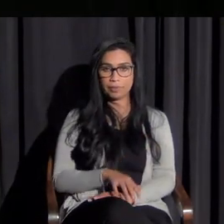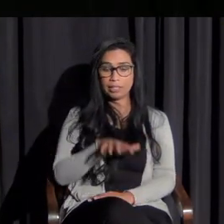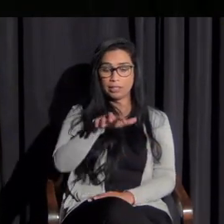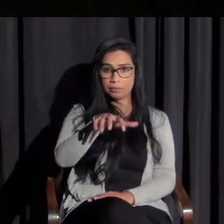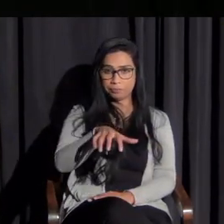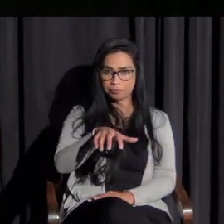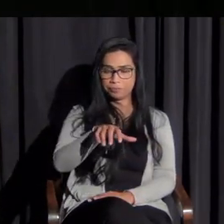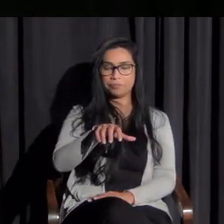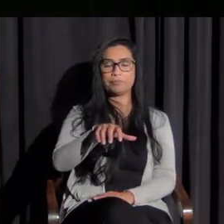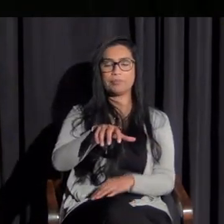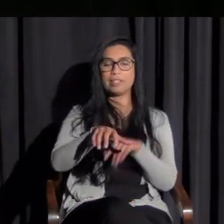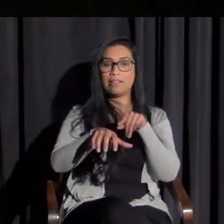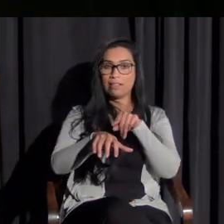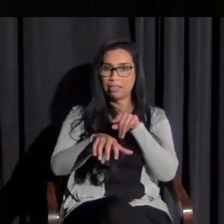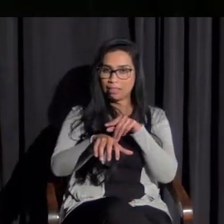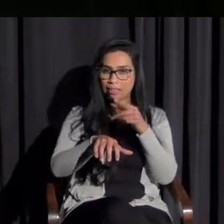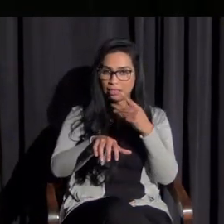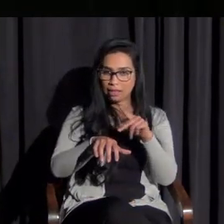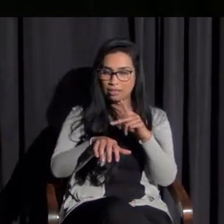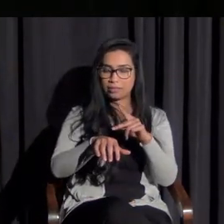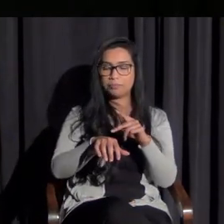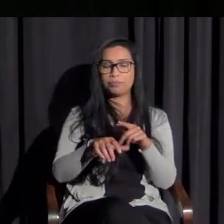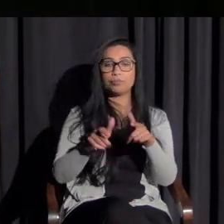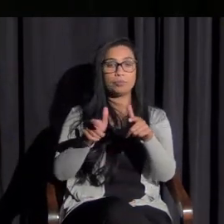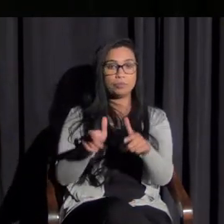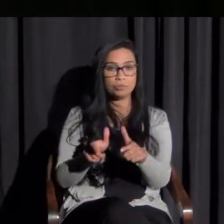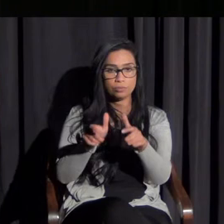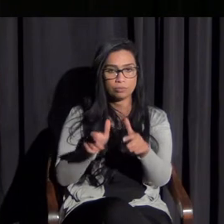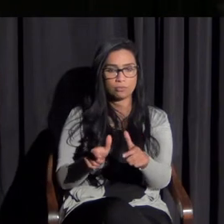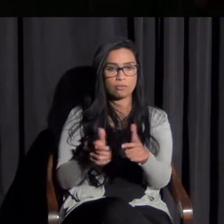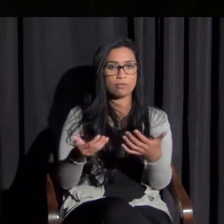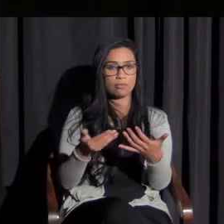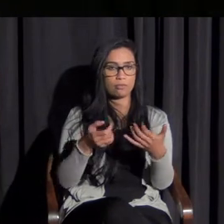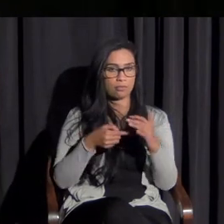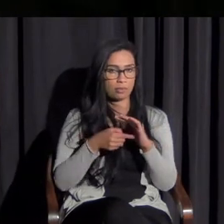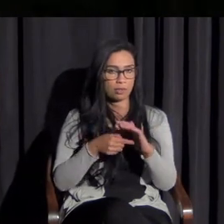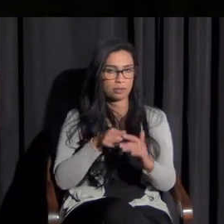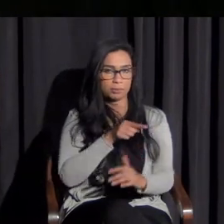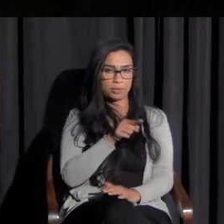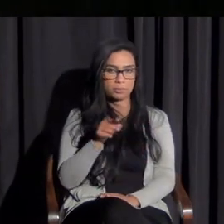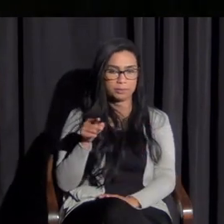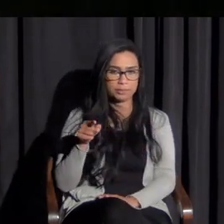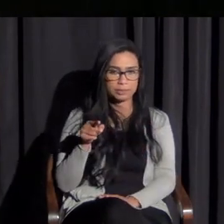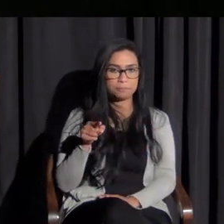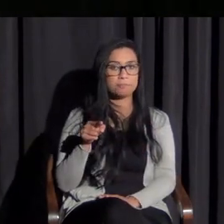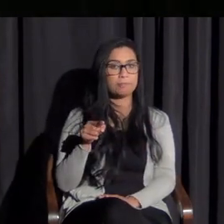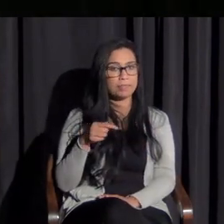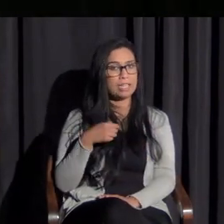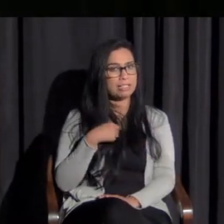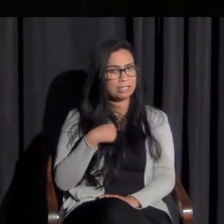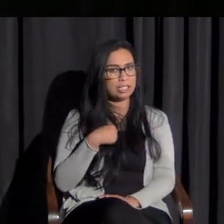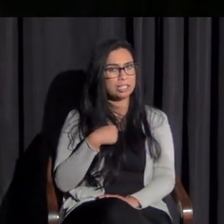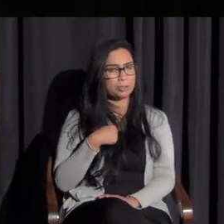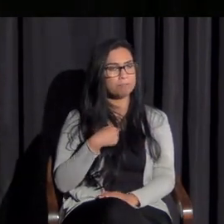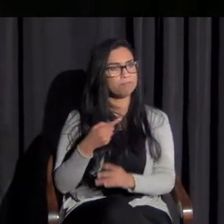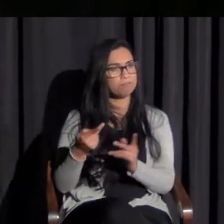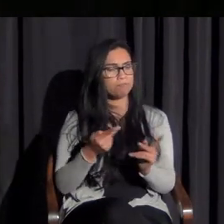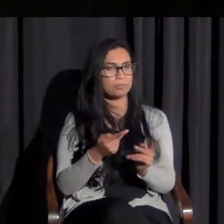Paissandu, então é desse lugar que eu falo e esse lugar que eu passei a frequentar,